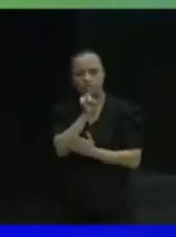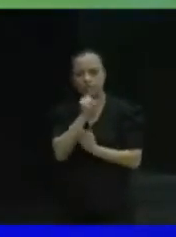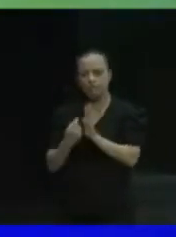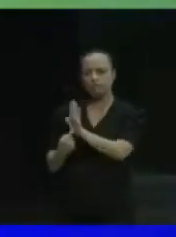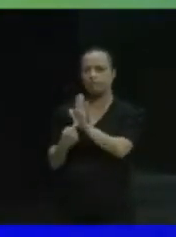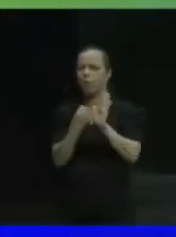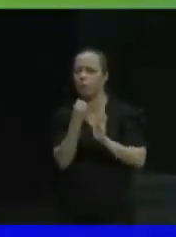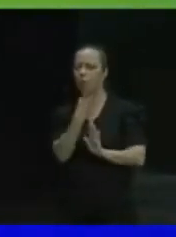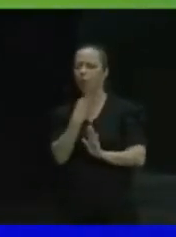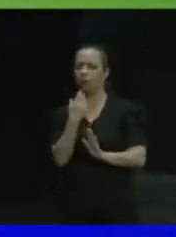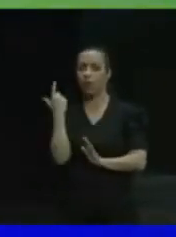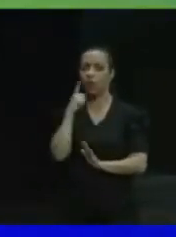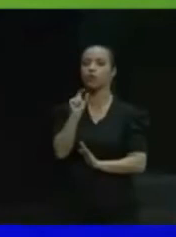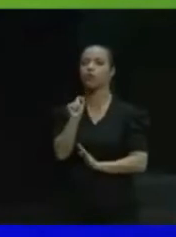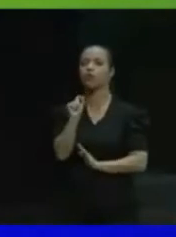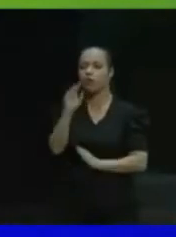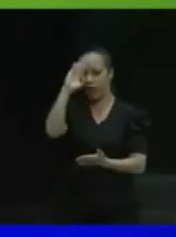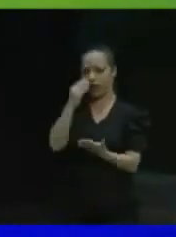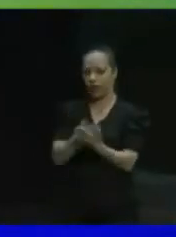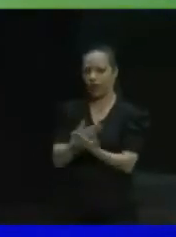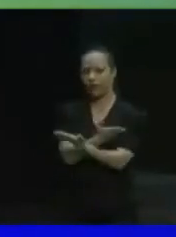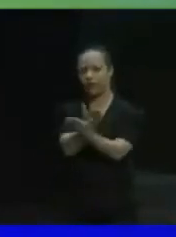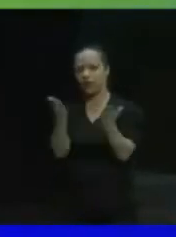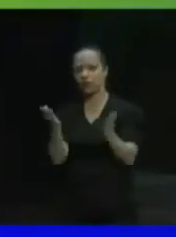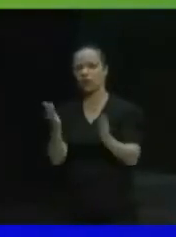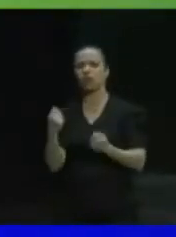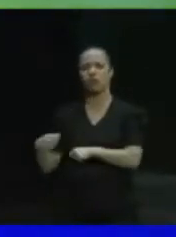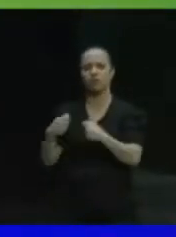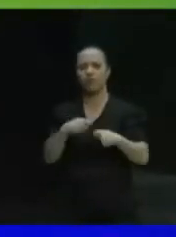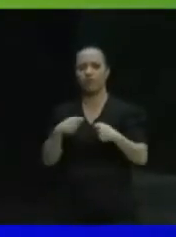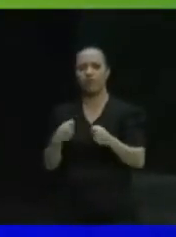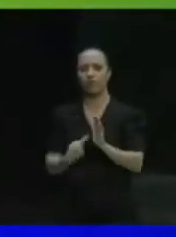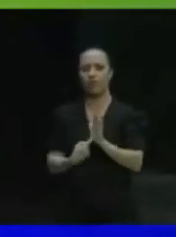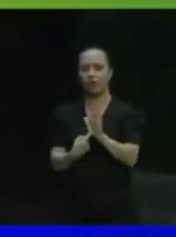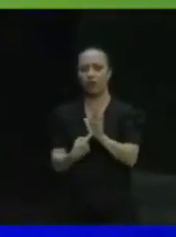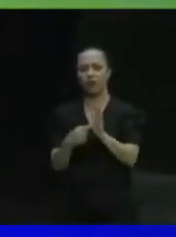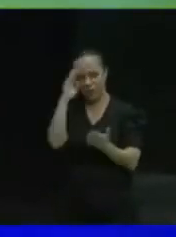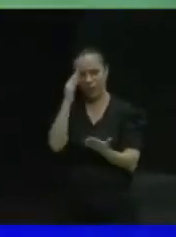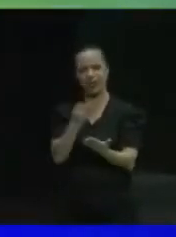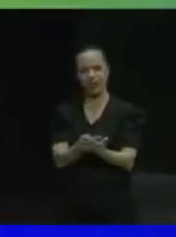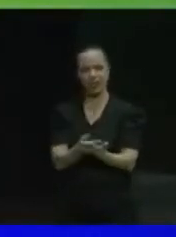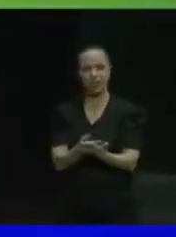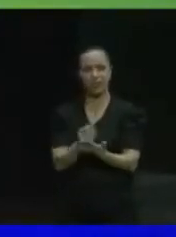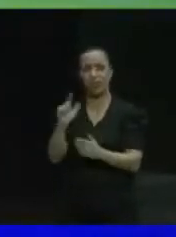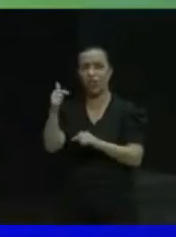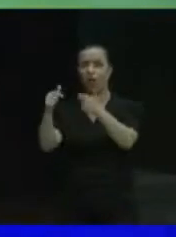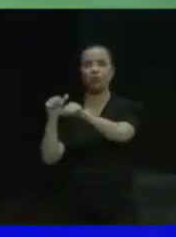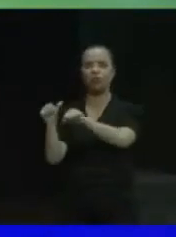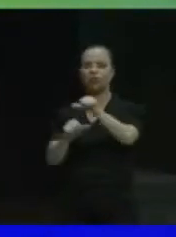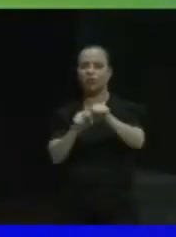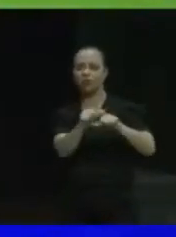e conseguiremos a credibilidade necessária para a aprovação de outras